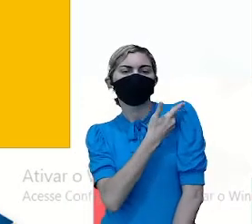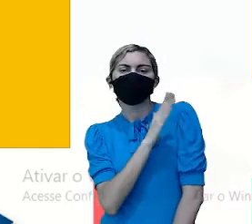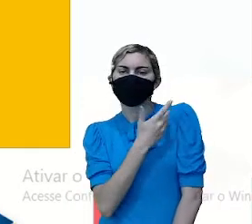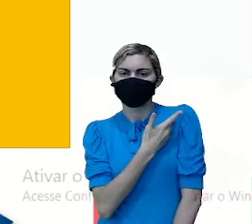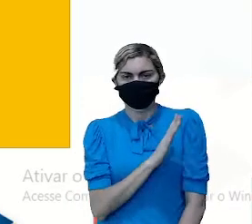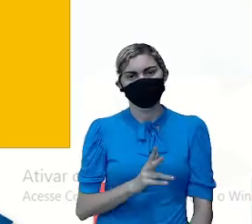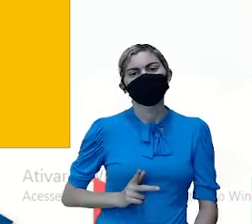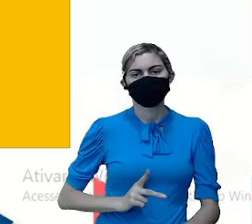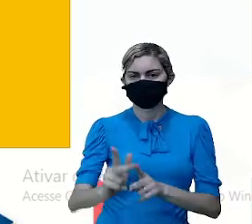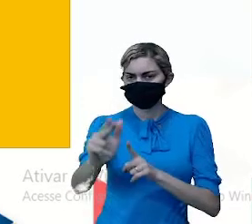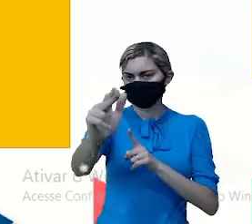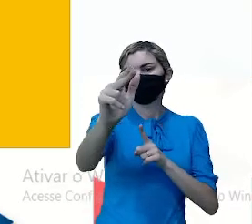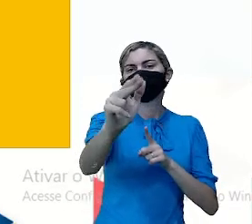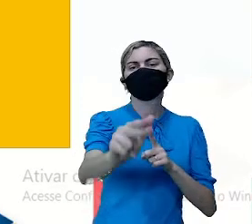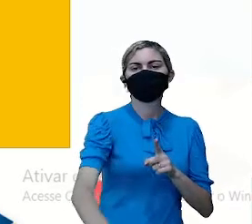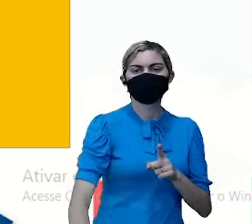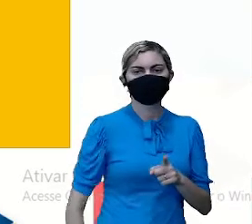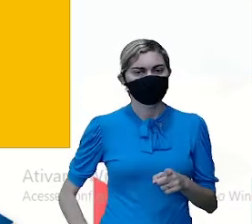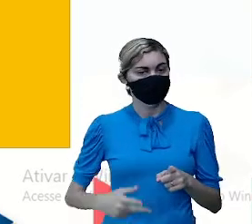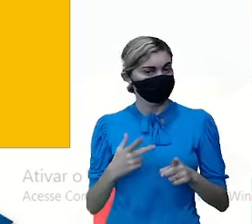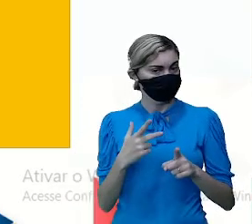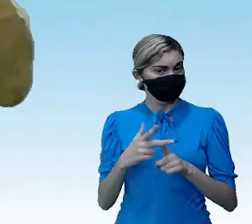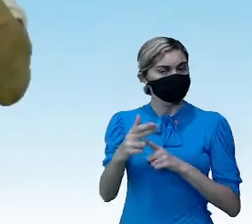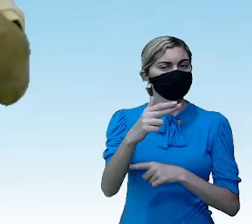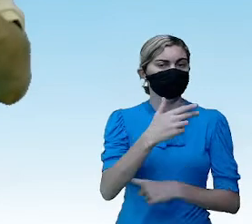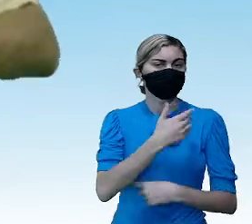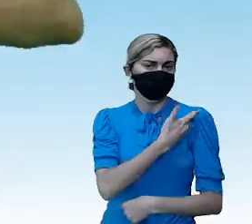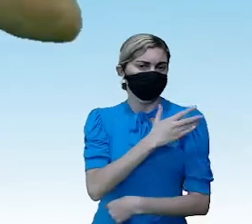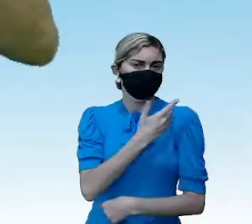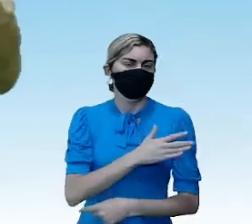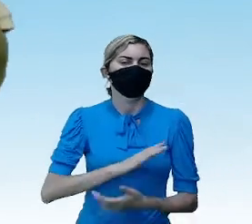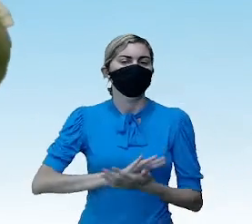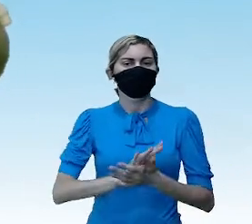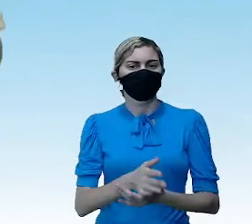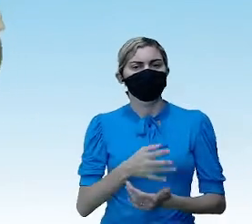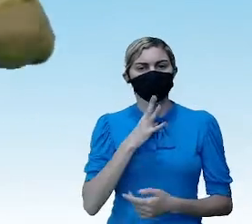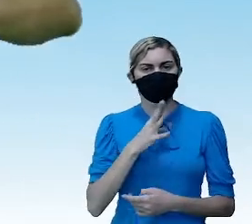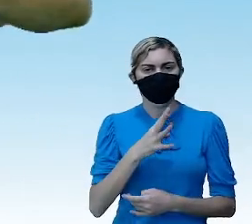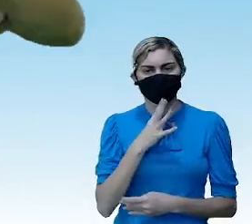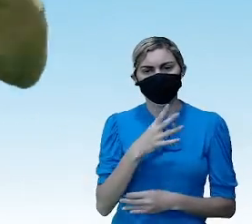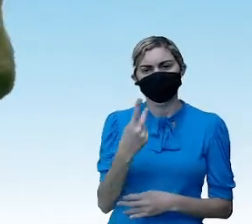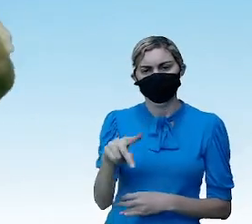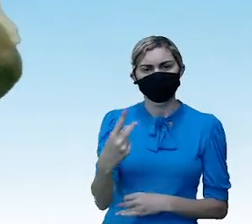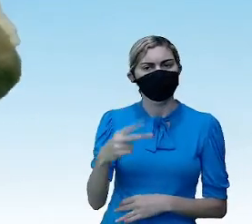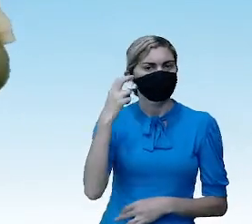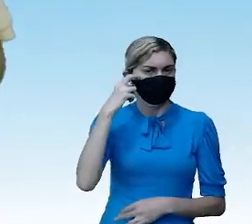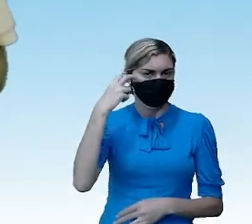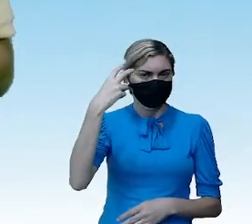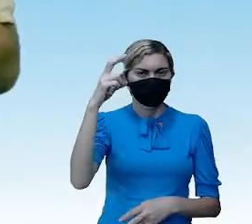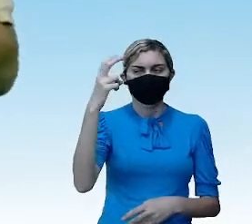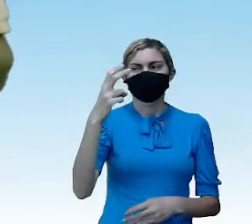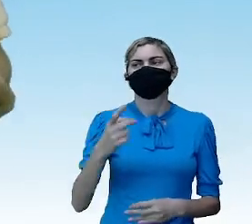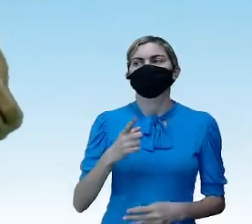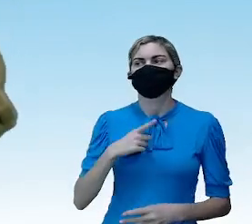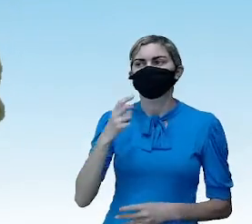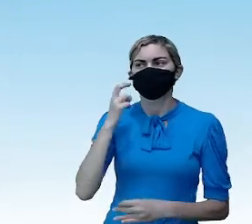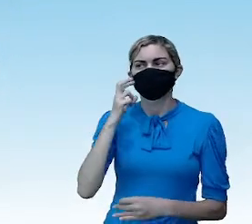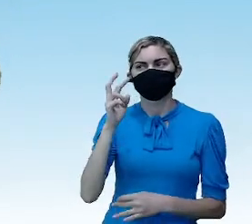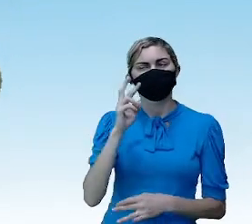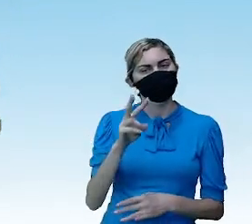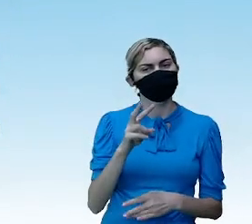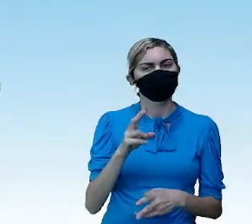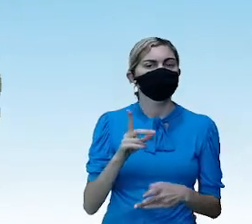preconceito. É isso aí, superar o preconceito, conhecendo a sua cultura. E olhem só